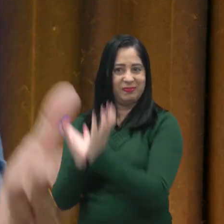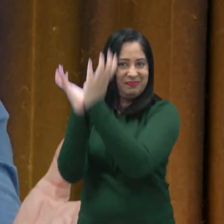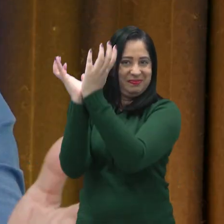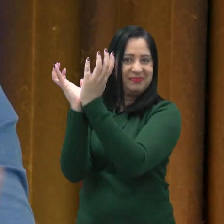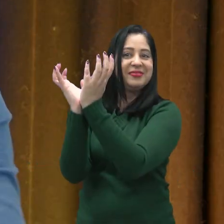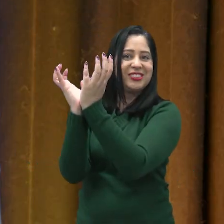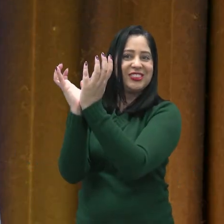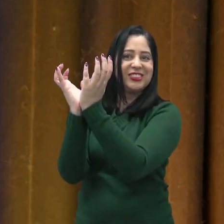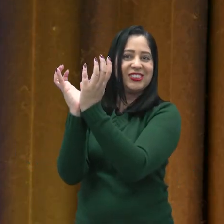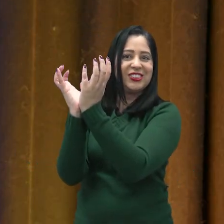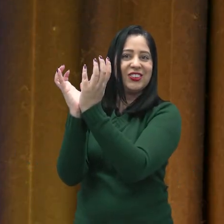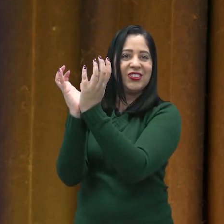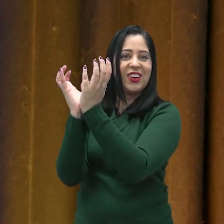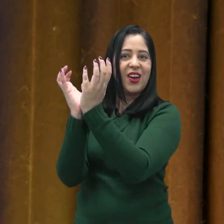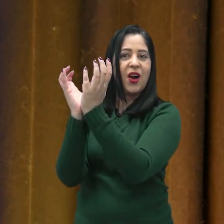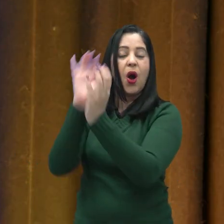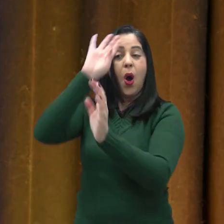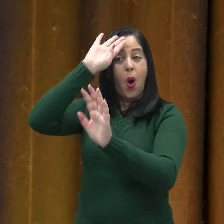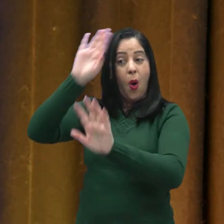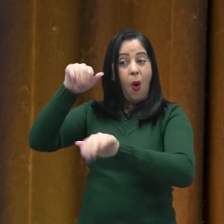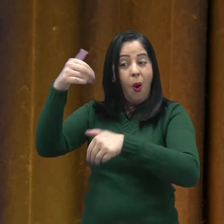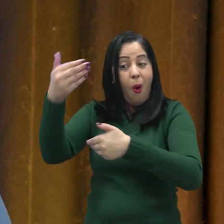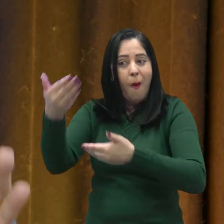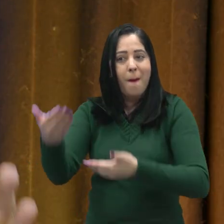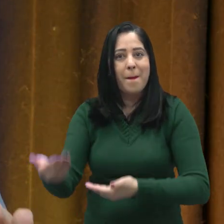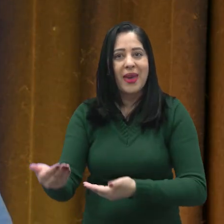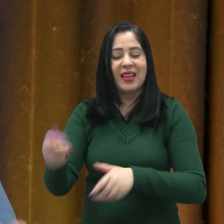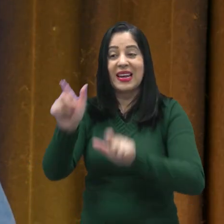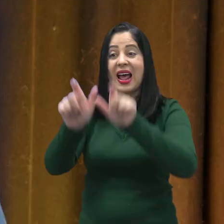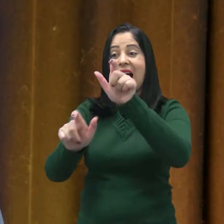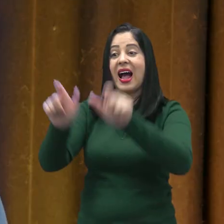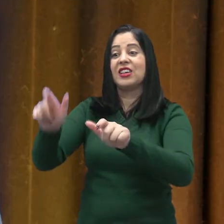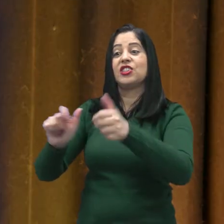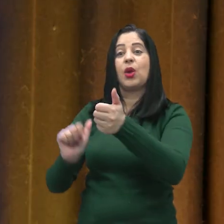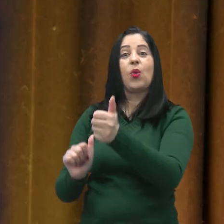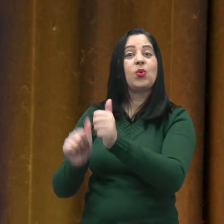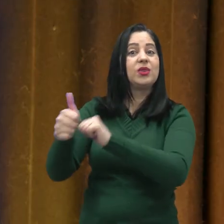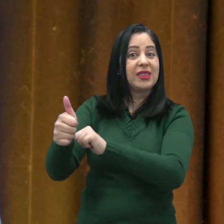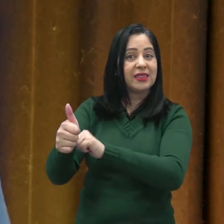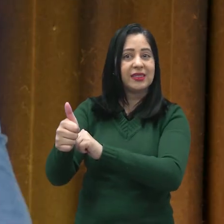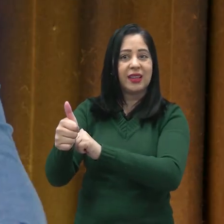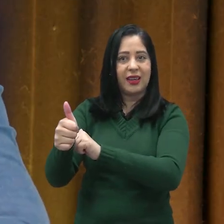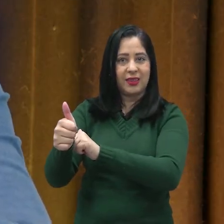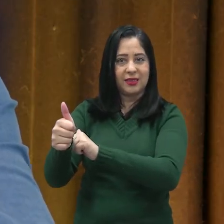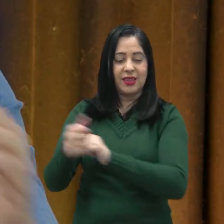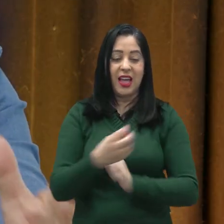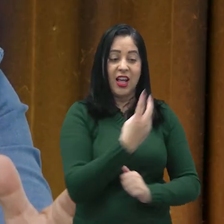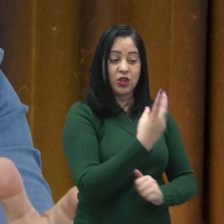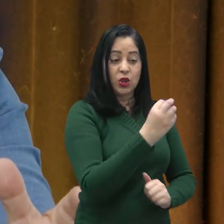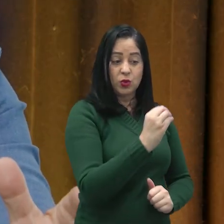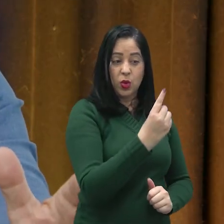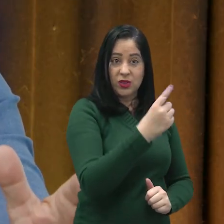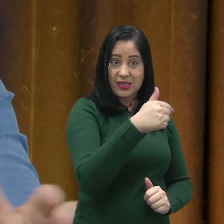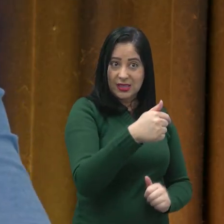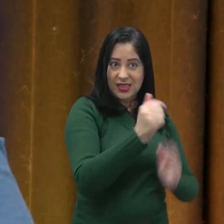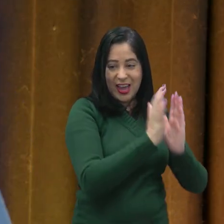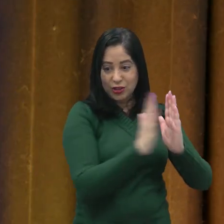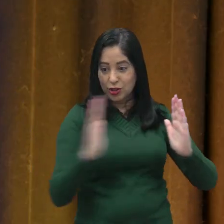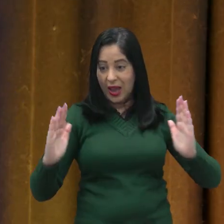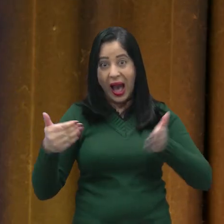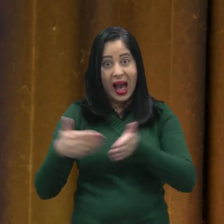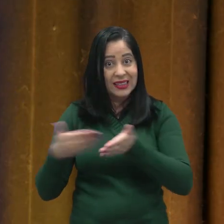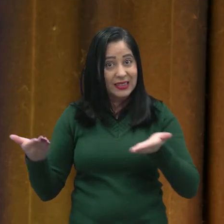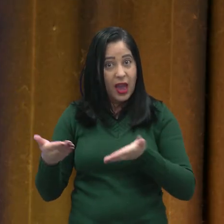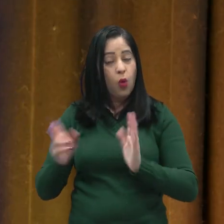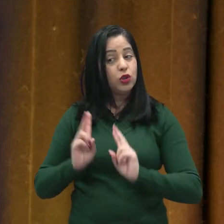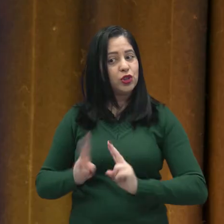Ney Rodrigues, que ele homenageia os atletas de destaque da nossa cidade. Desde 2017 também a